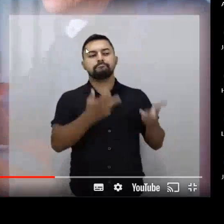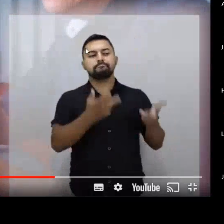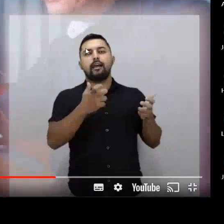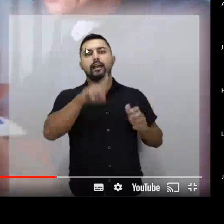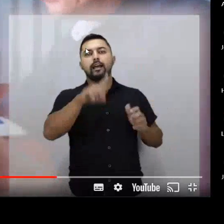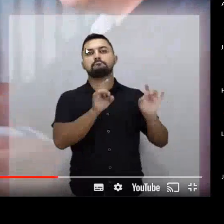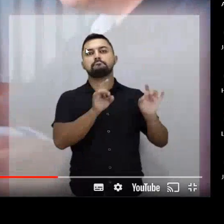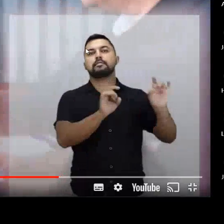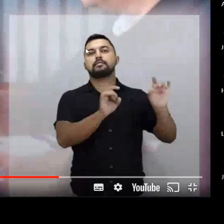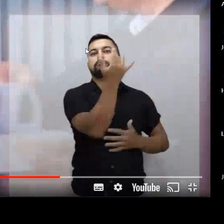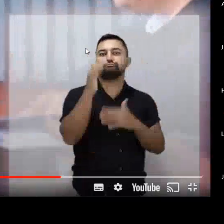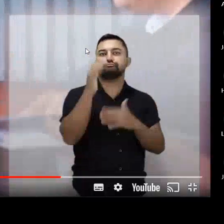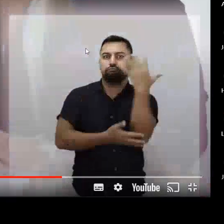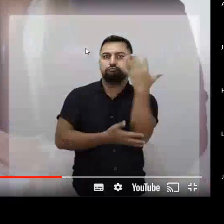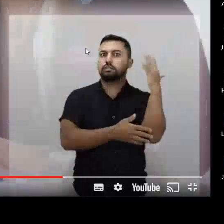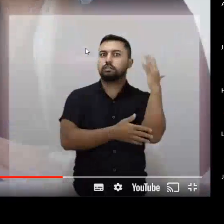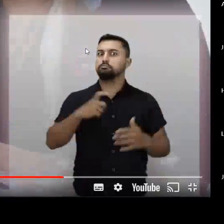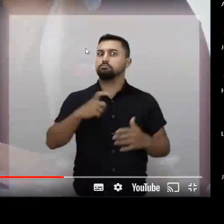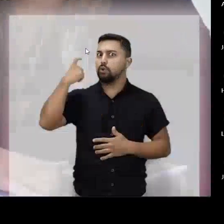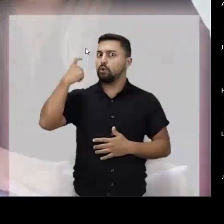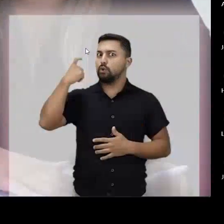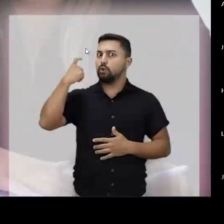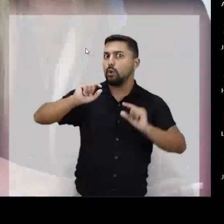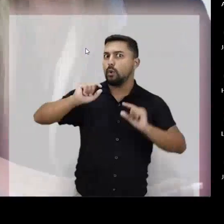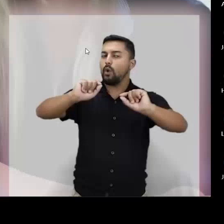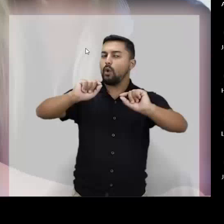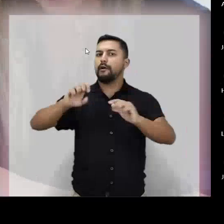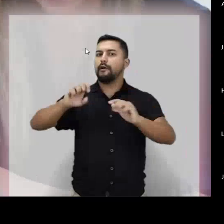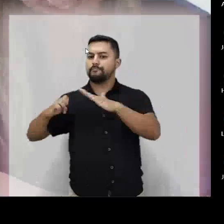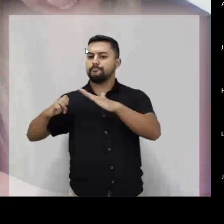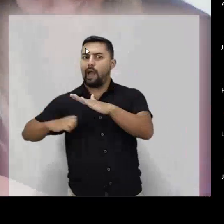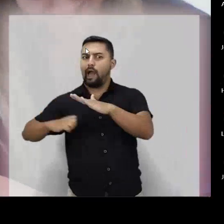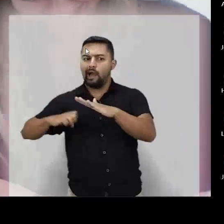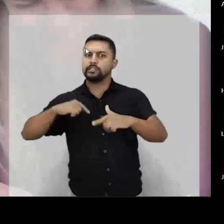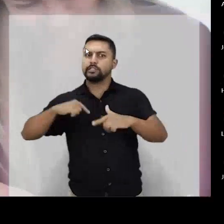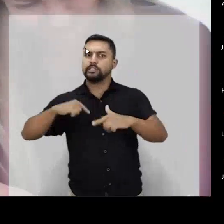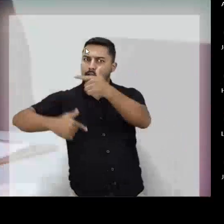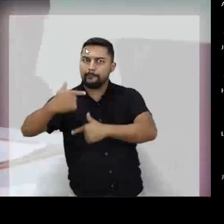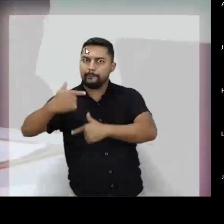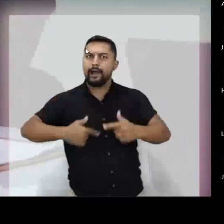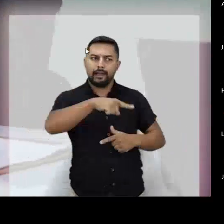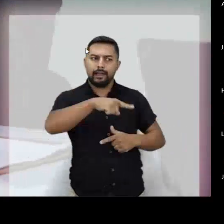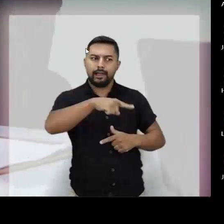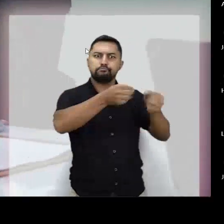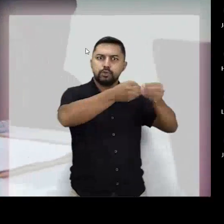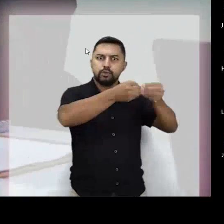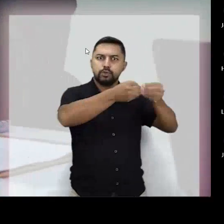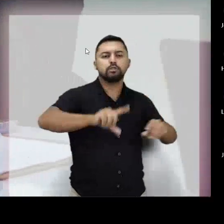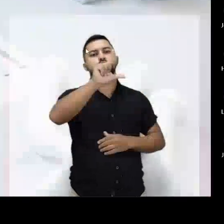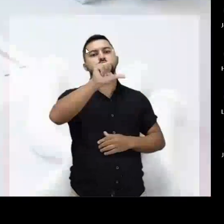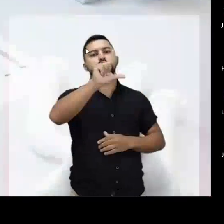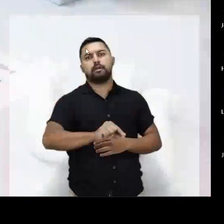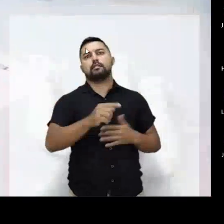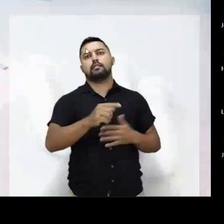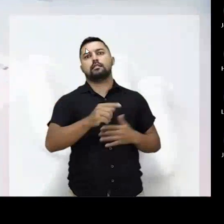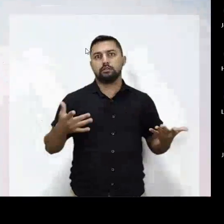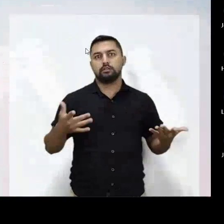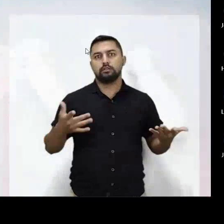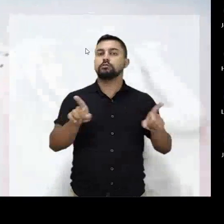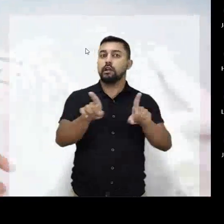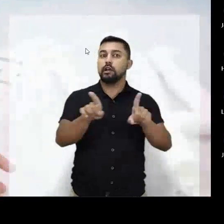tem um olhar especial para o meio ambiente. Nos preocupamos em ser uma empresa que desempenha suas atividades com o menor impacto